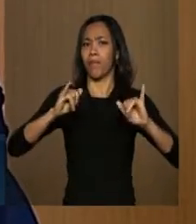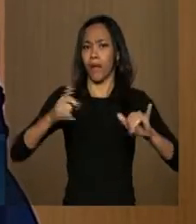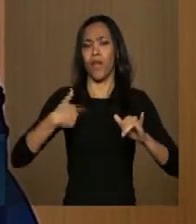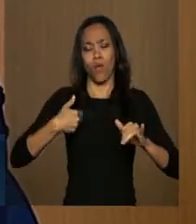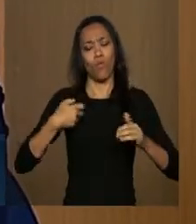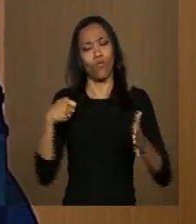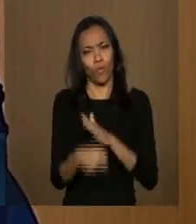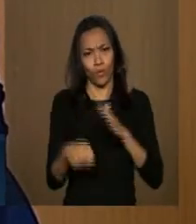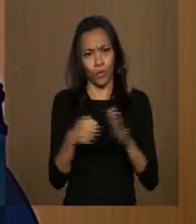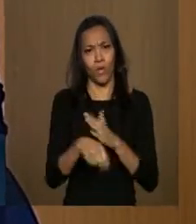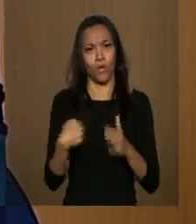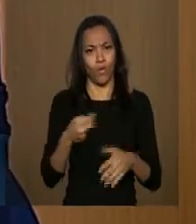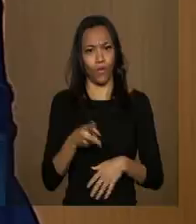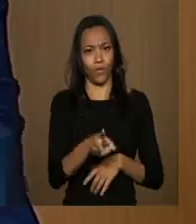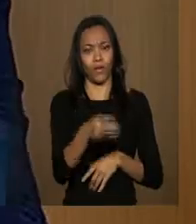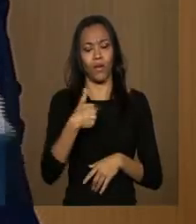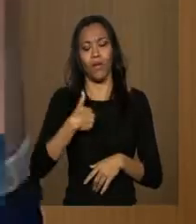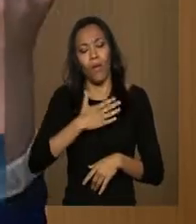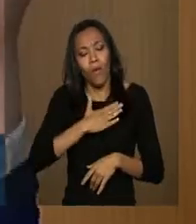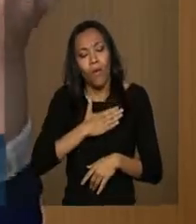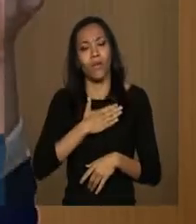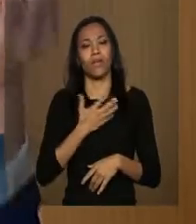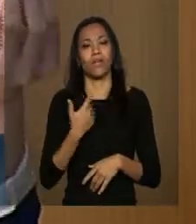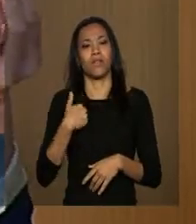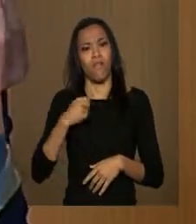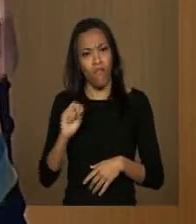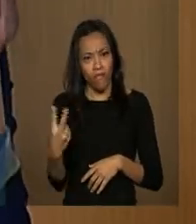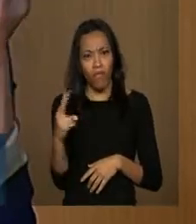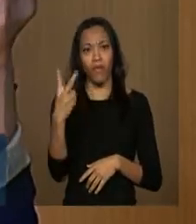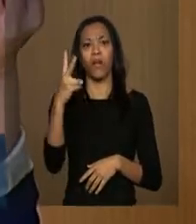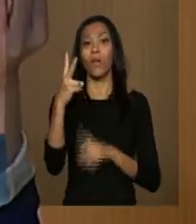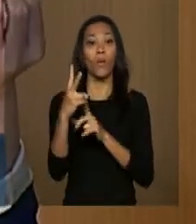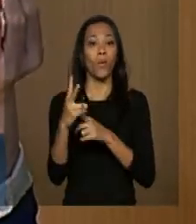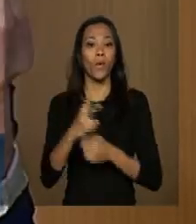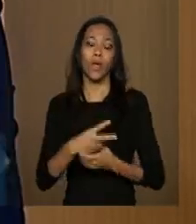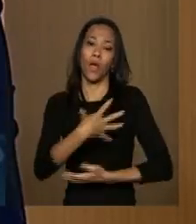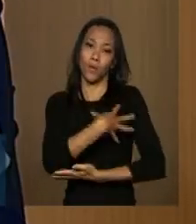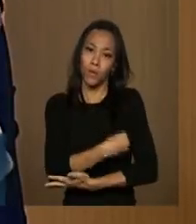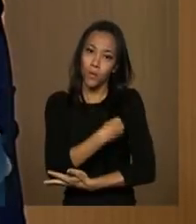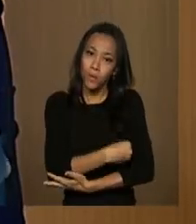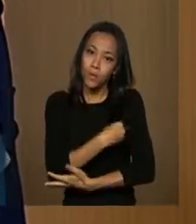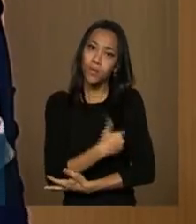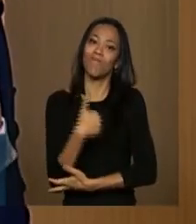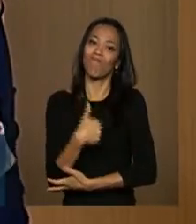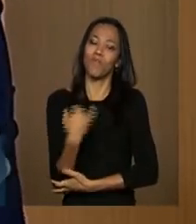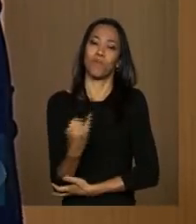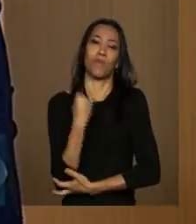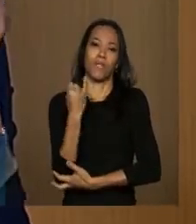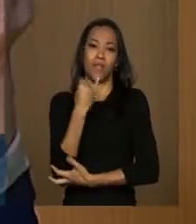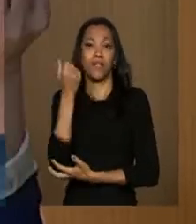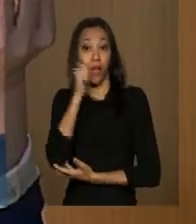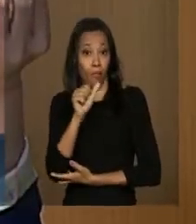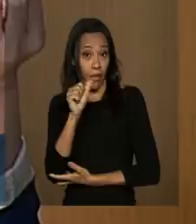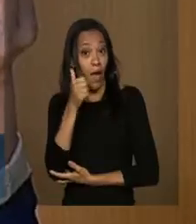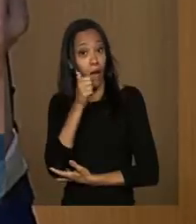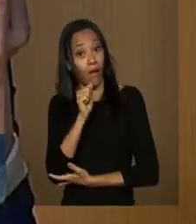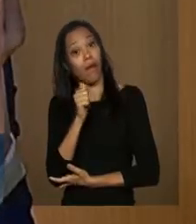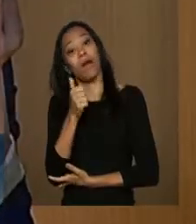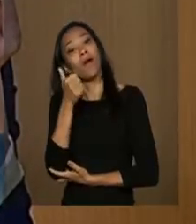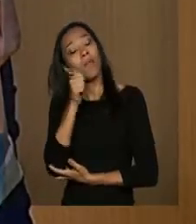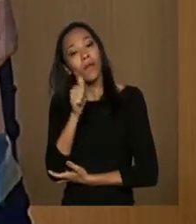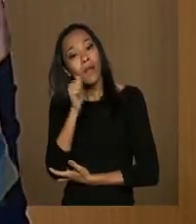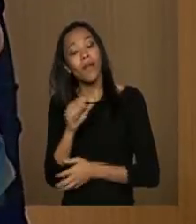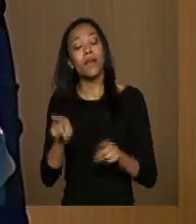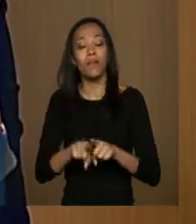esse universo da gente dar o devido valor à amamentação, dar o devido valor à mulher e ao bebê